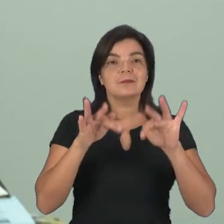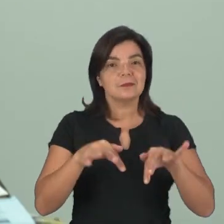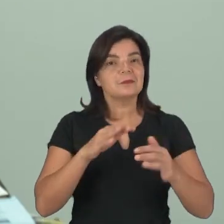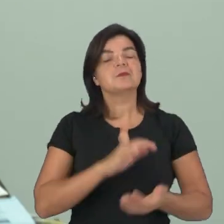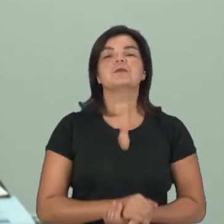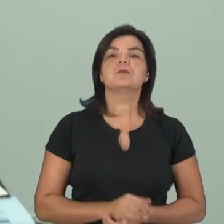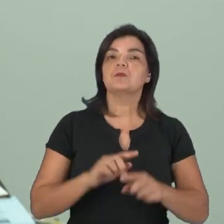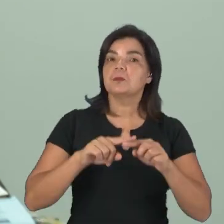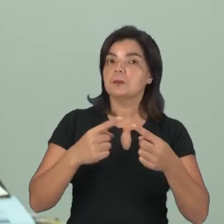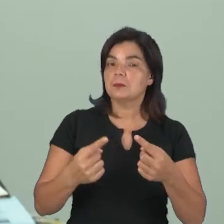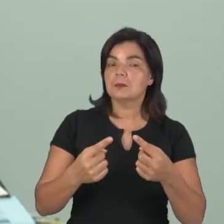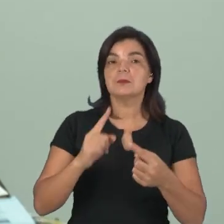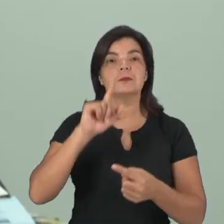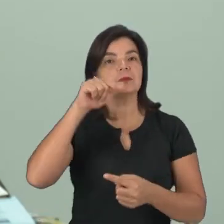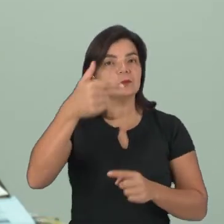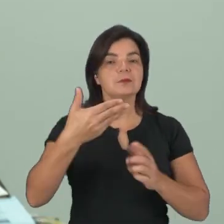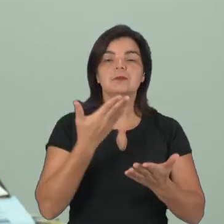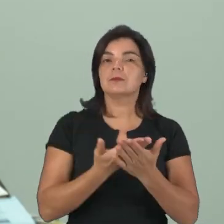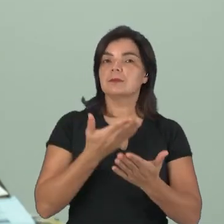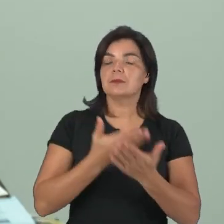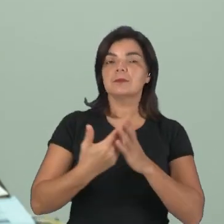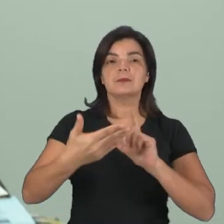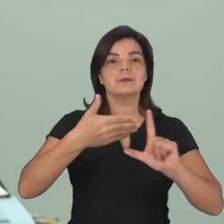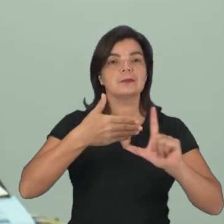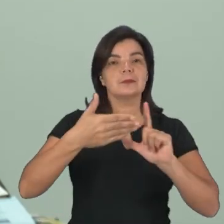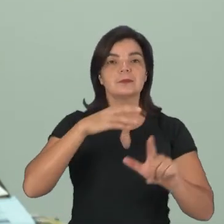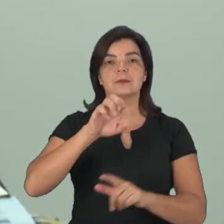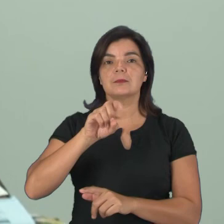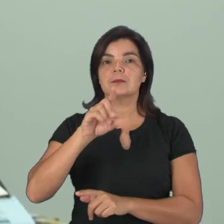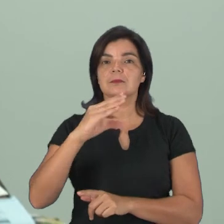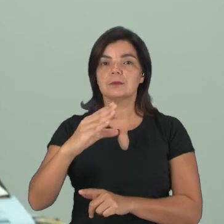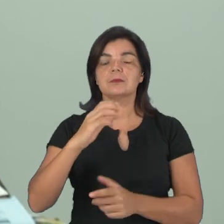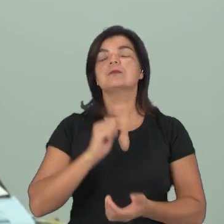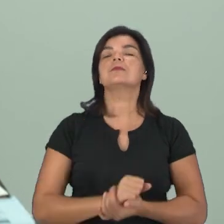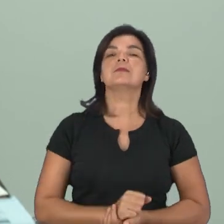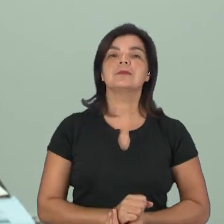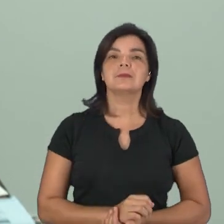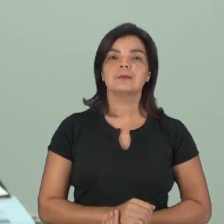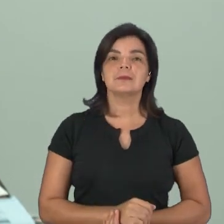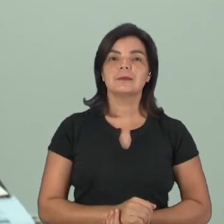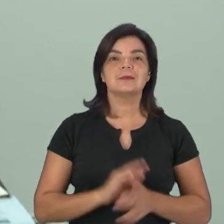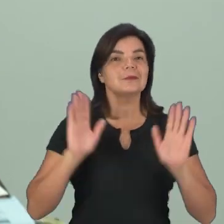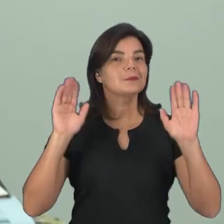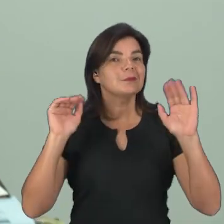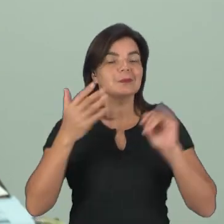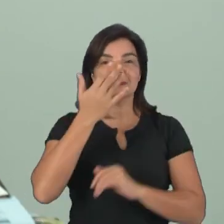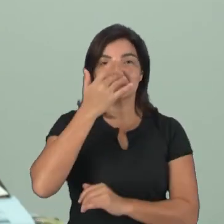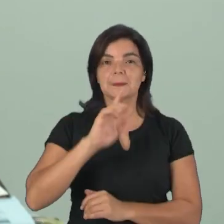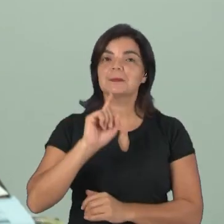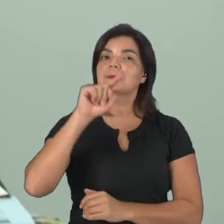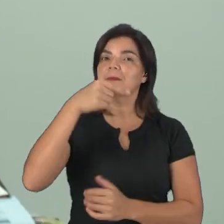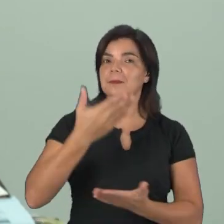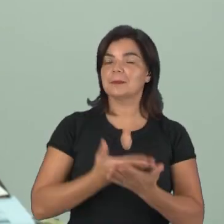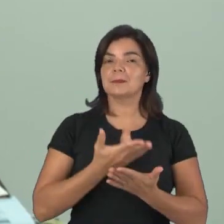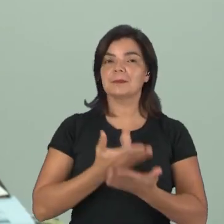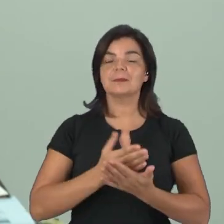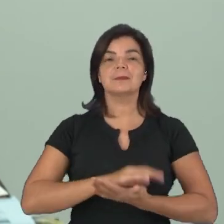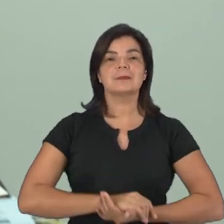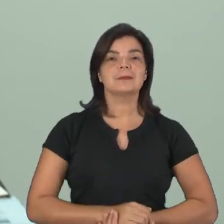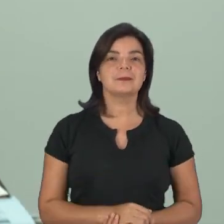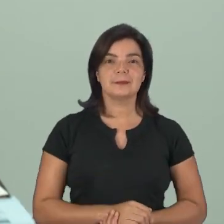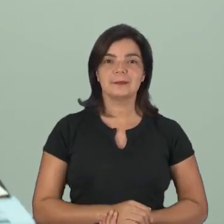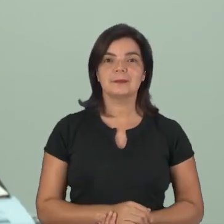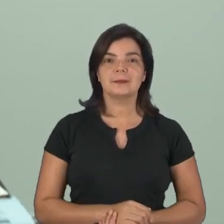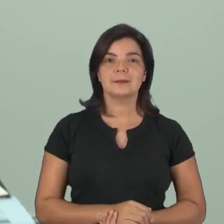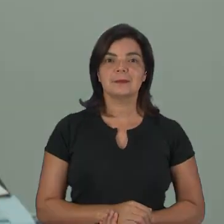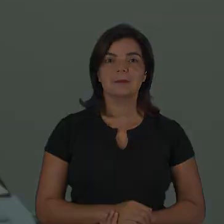chegou o fim mas para esta e outras aulas acesse a plataforma educ tchau crianças até a nossa